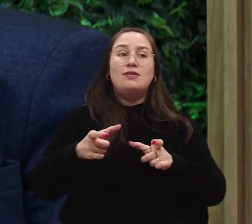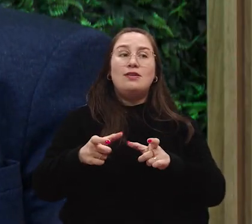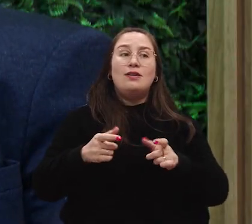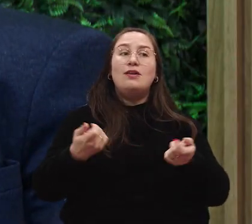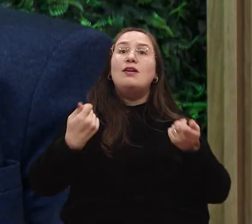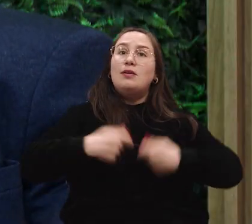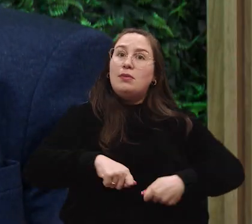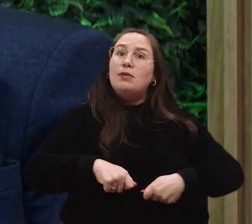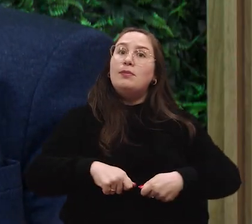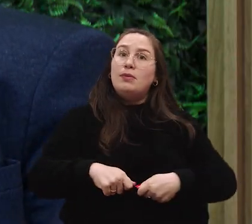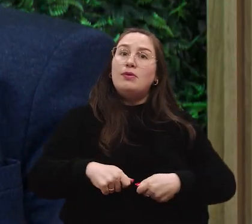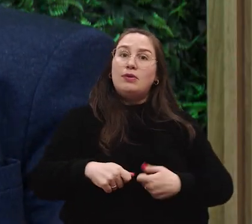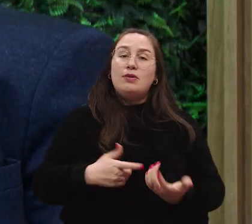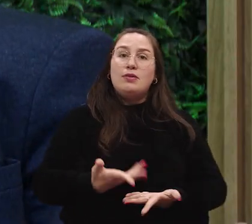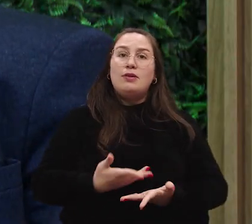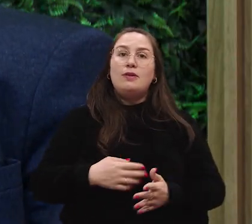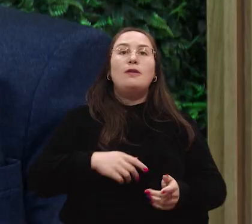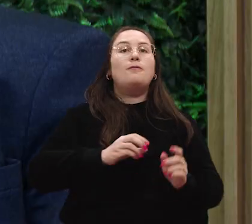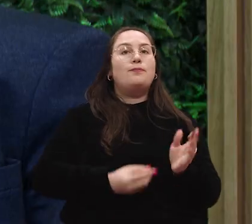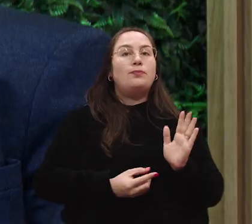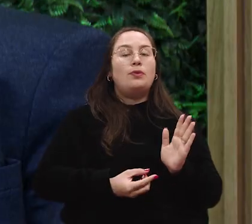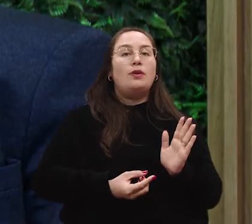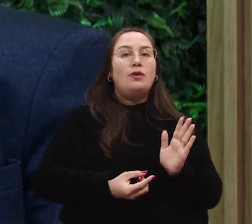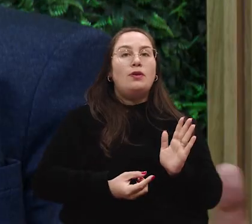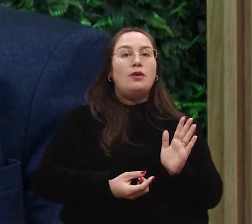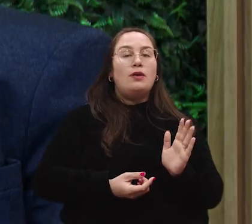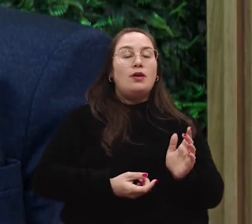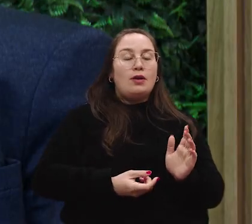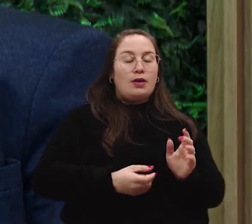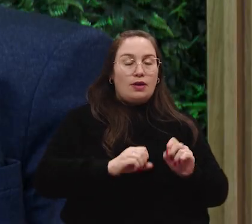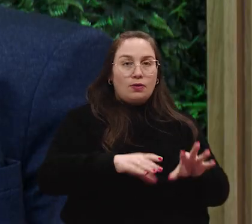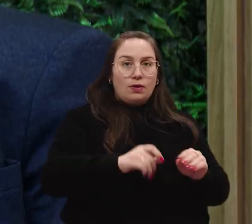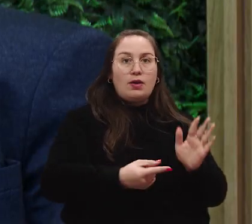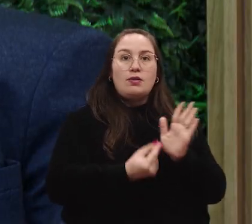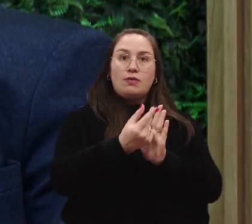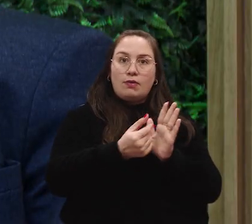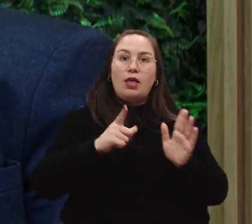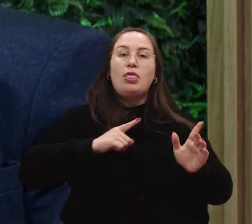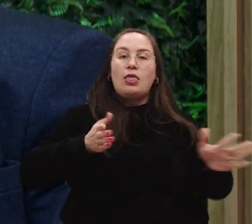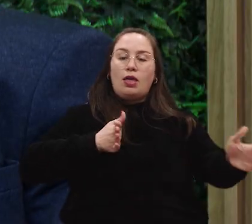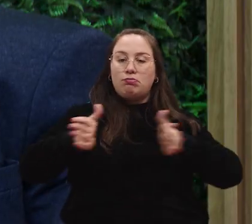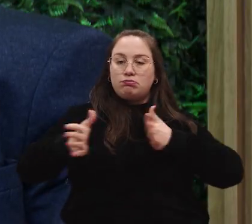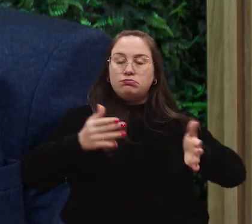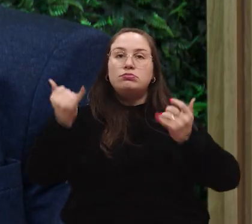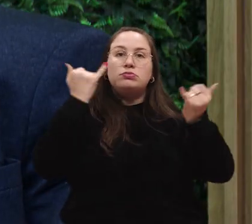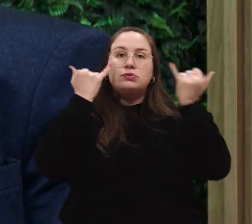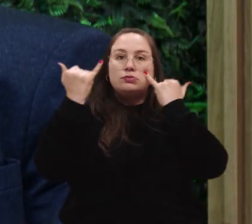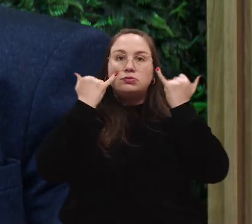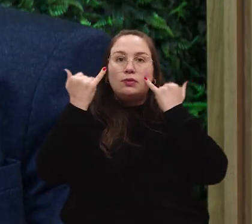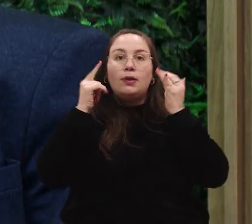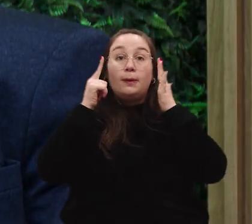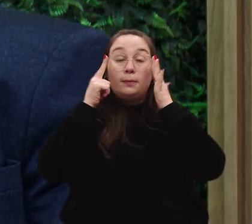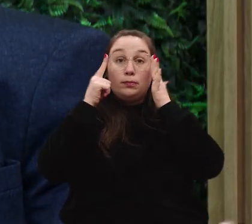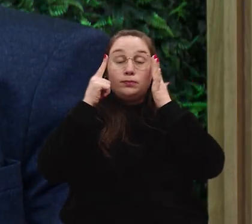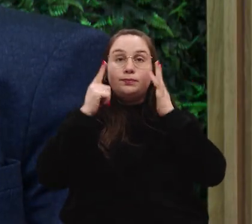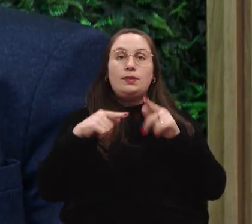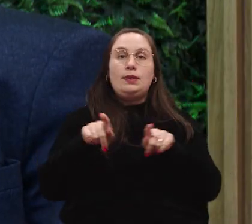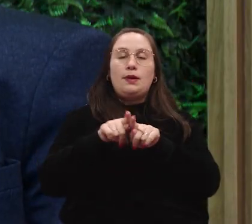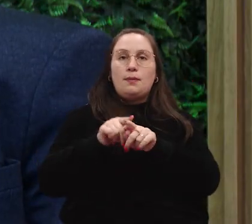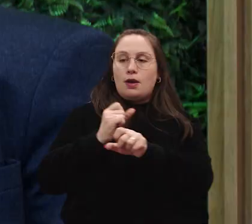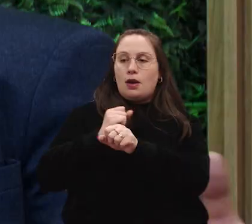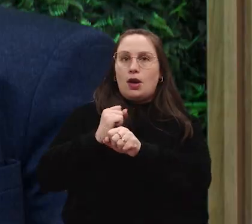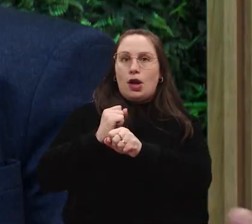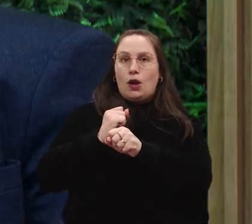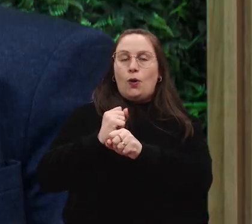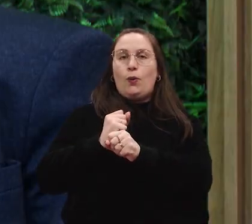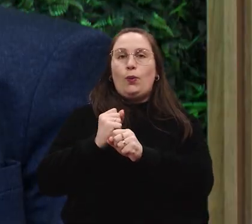tem educação para isso. Então, a educação financeira é importante, tu tem acesso, o direito à informação, e nós estamos também construindo,